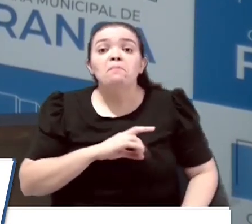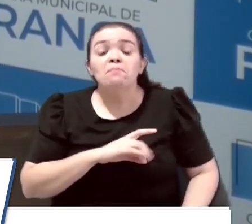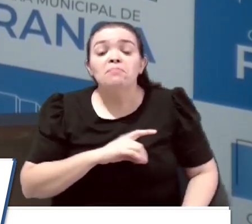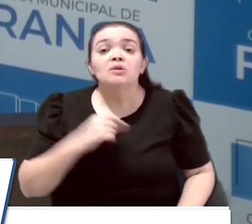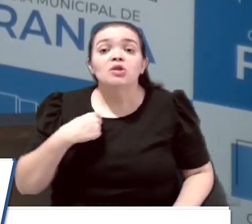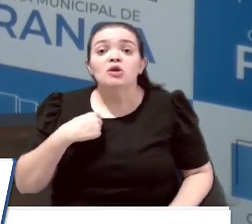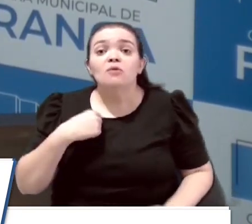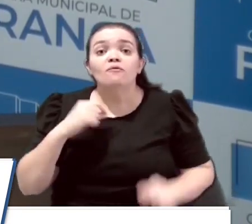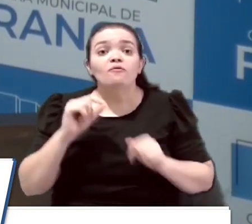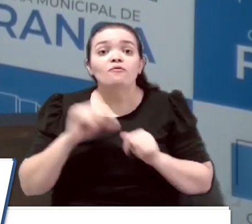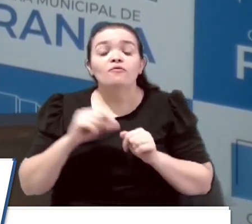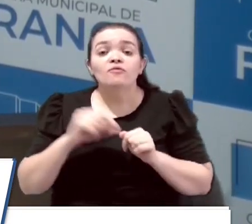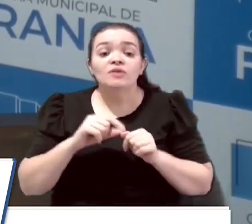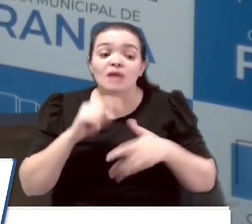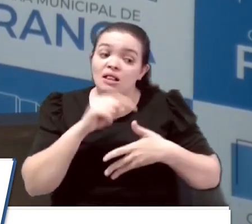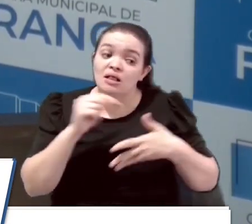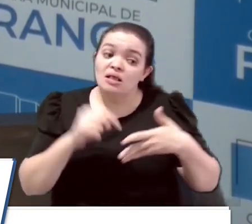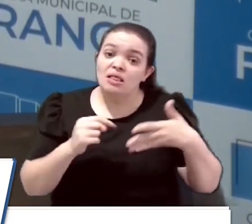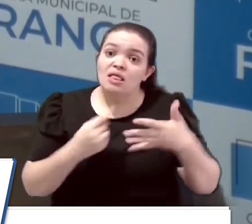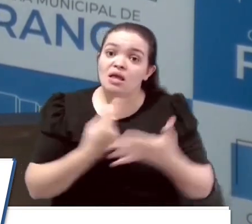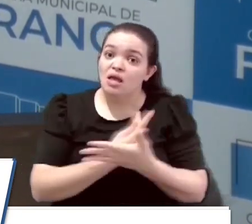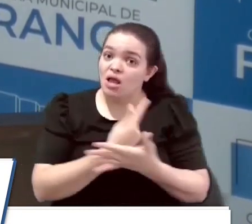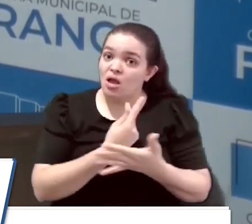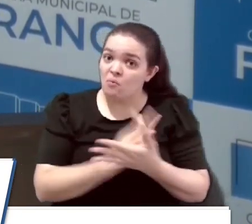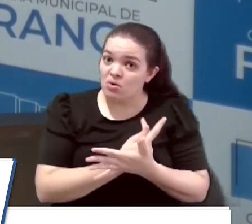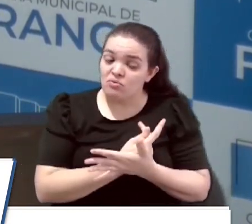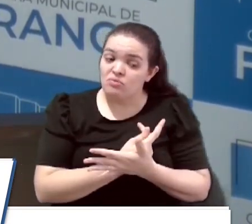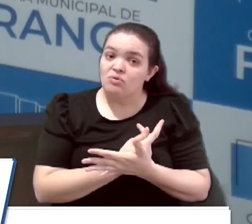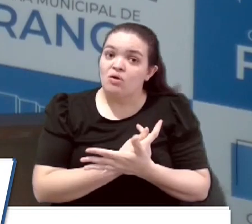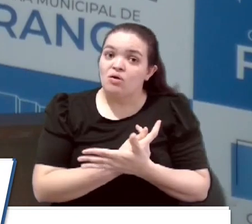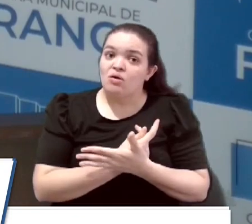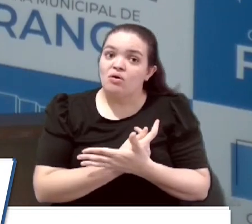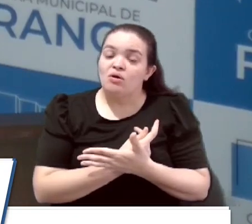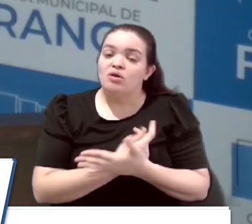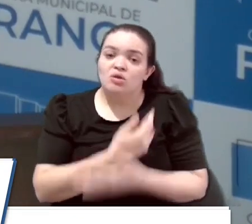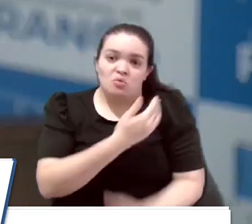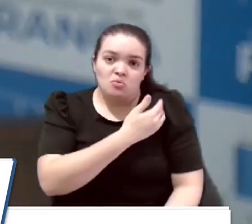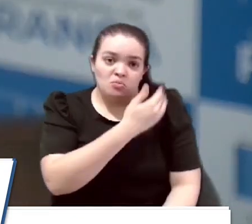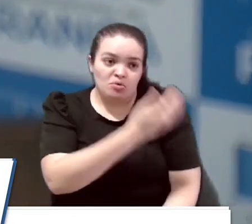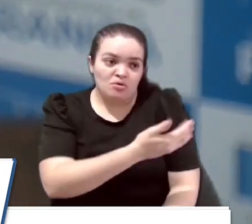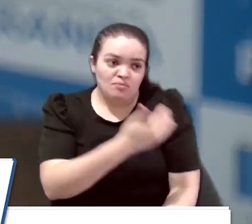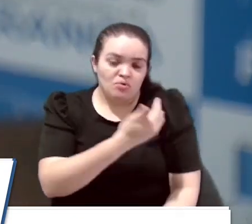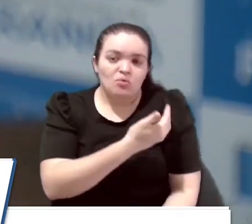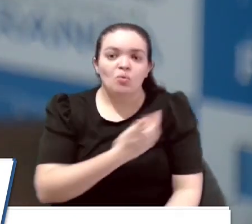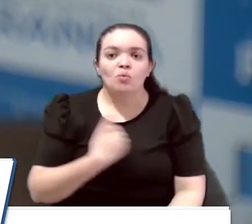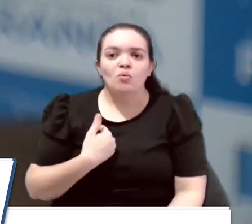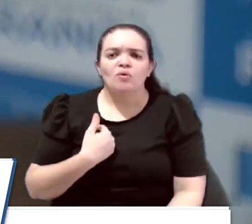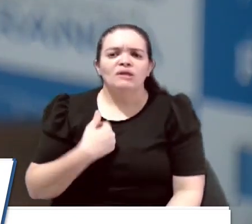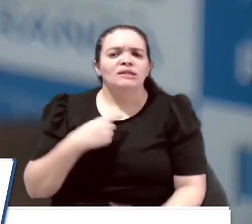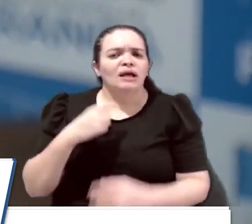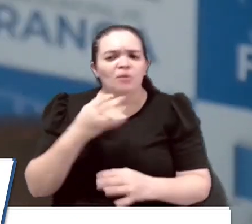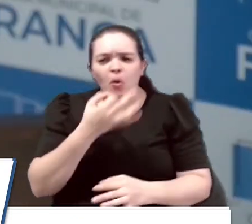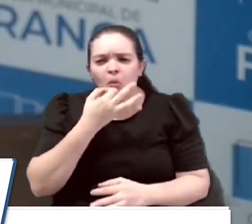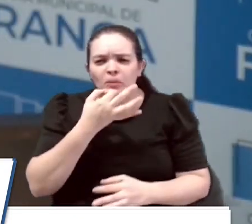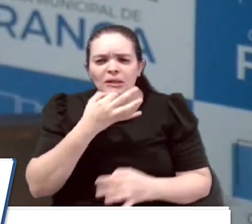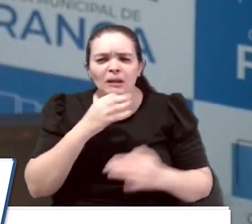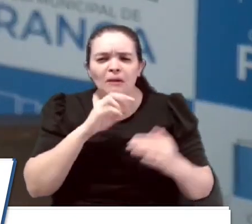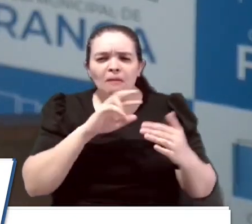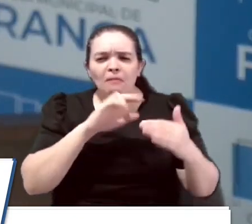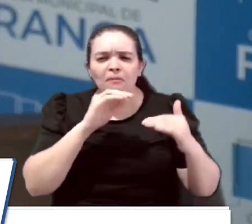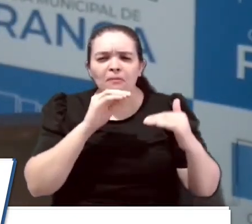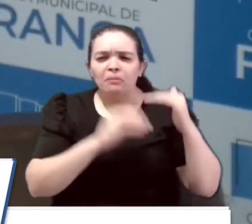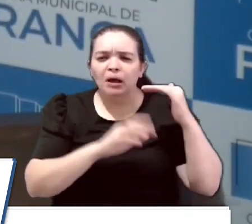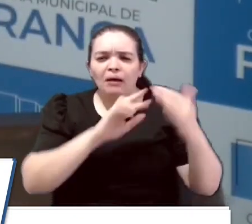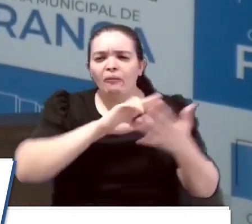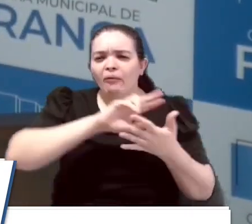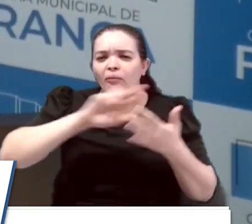fizer coisa errada. E eu falo para todos os meus colegas aqui, a gente diverge de um monte de coisa. Eu diverjo de coisas